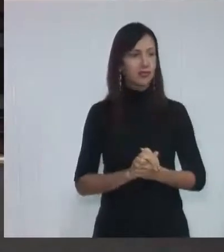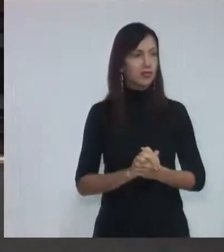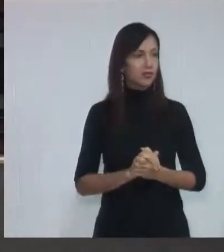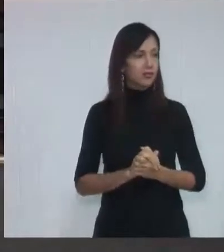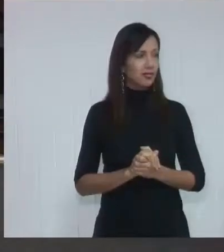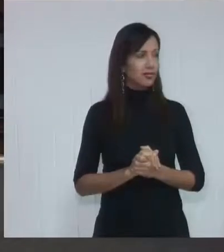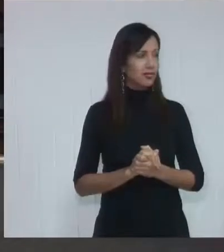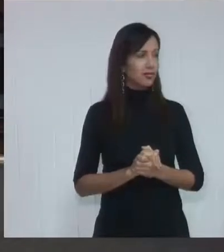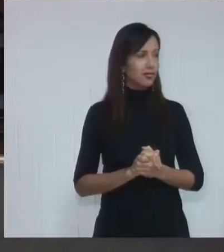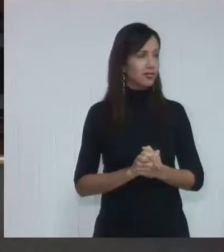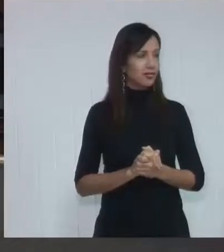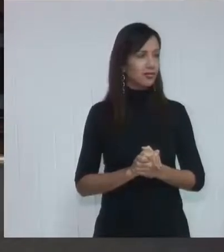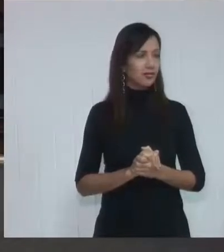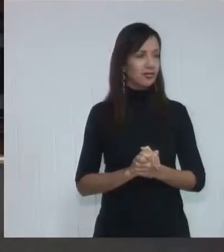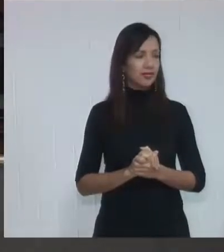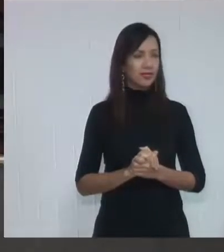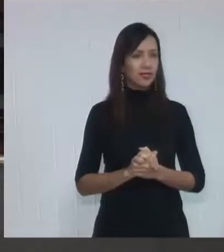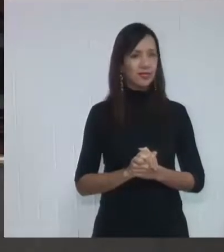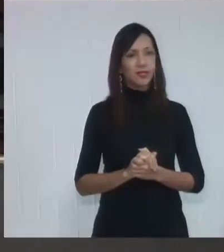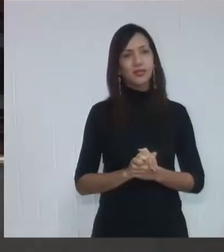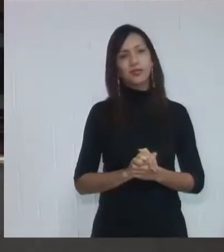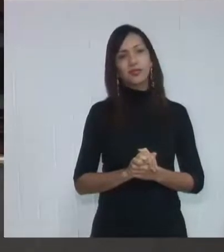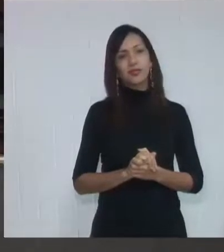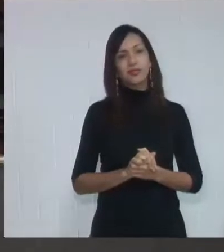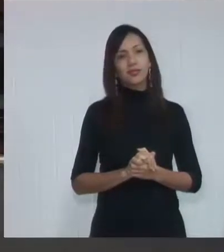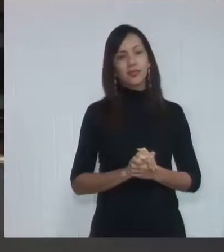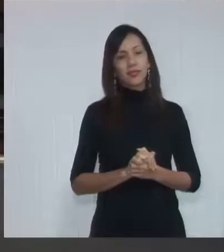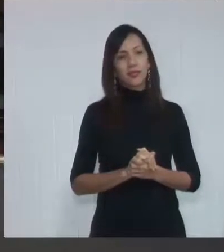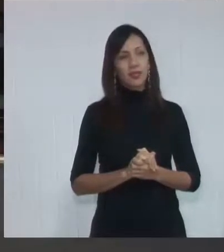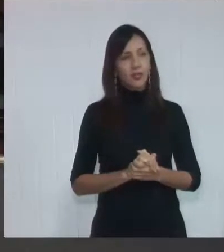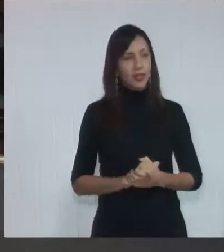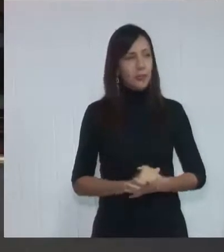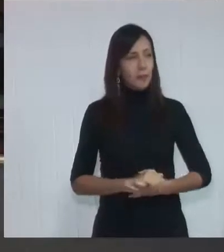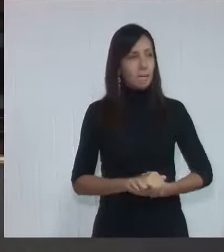Beleza. E agora?